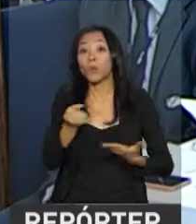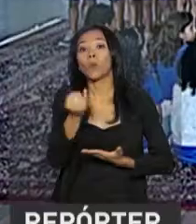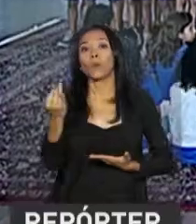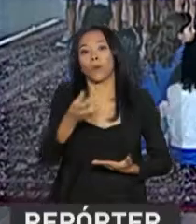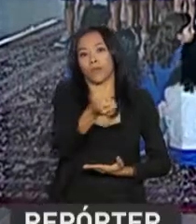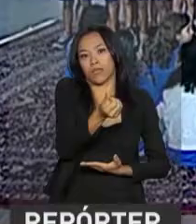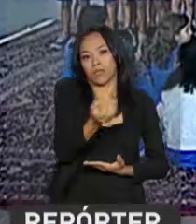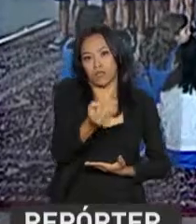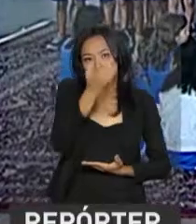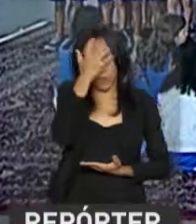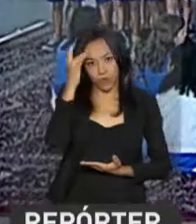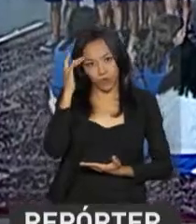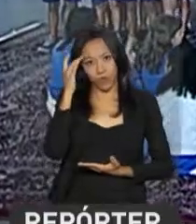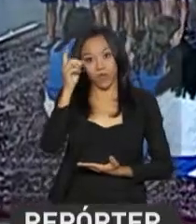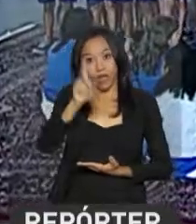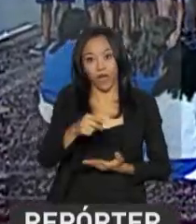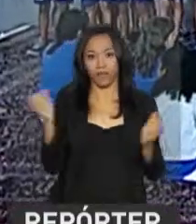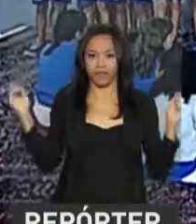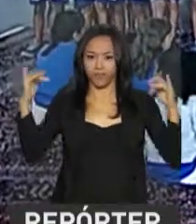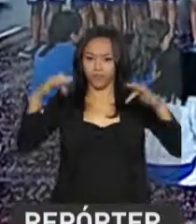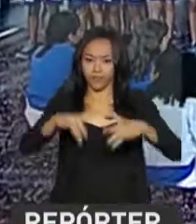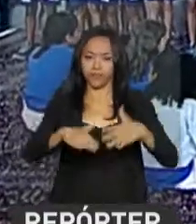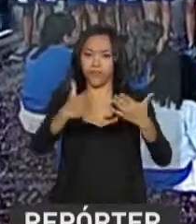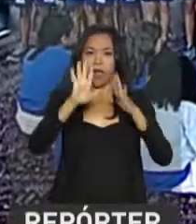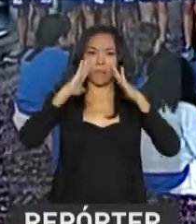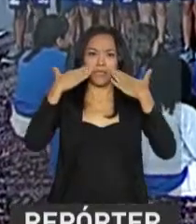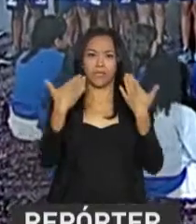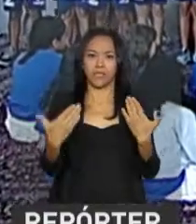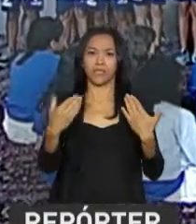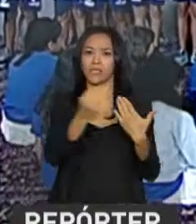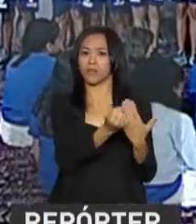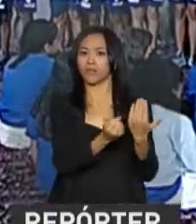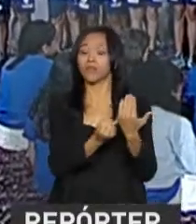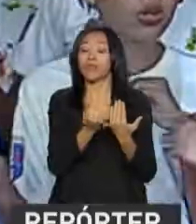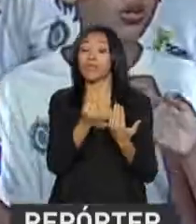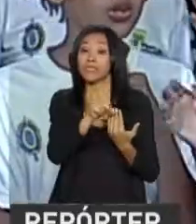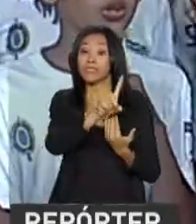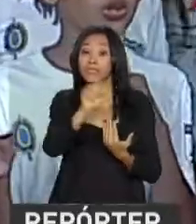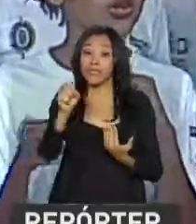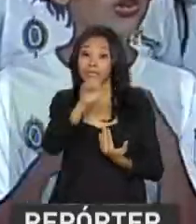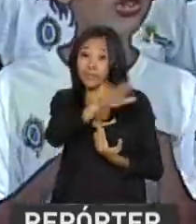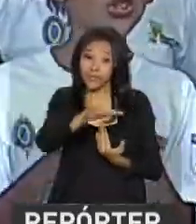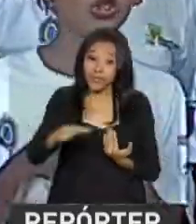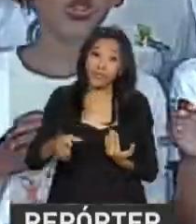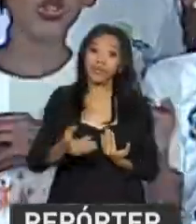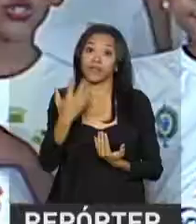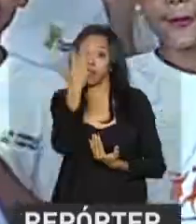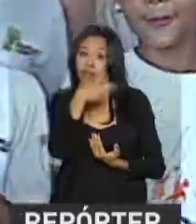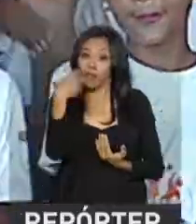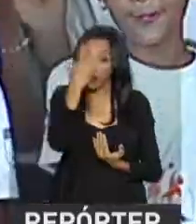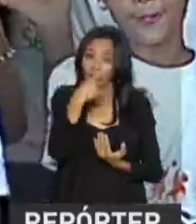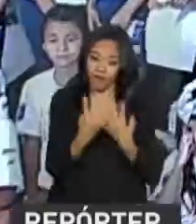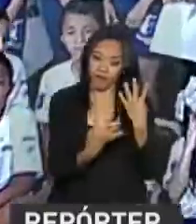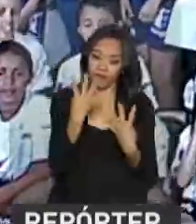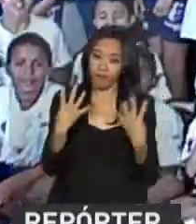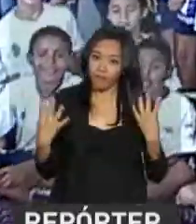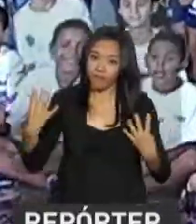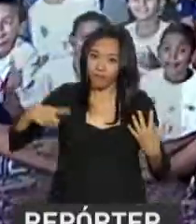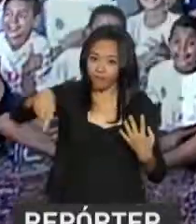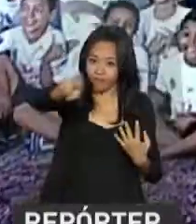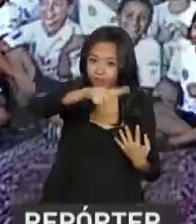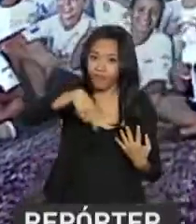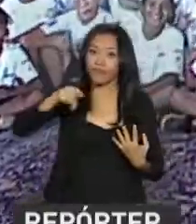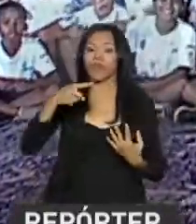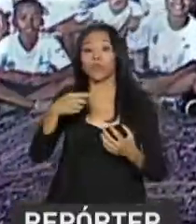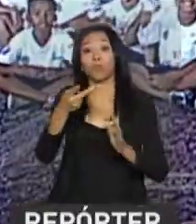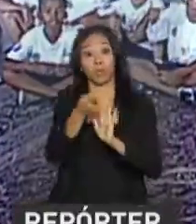Alvorada. Os convidados foram recebidos com uma apresentação de cerca de 100 crianças atendidas por projetos sociais. O presidente